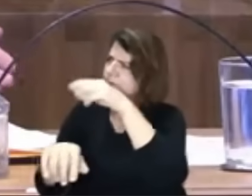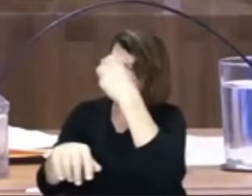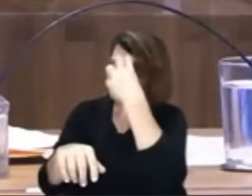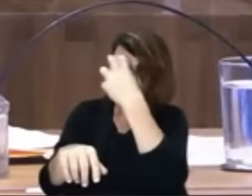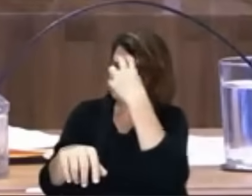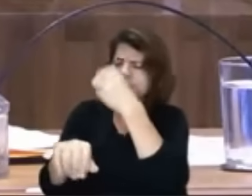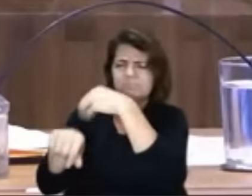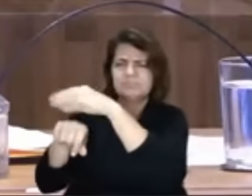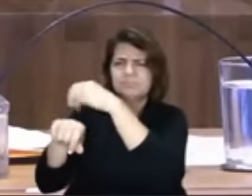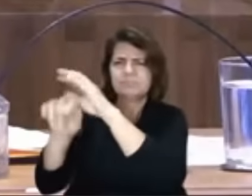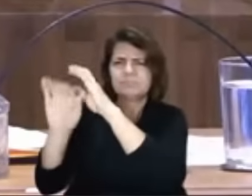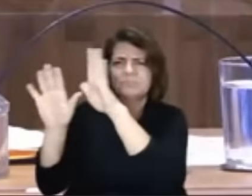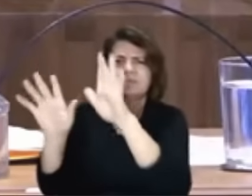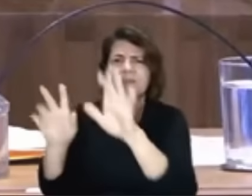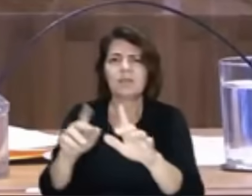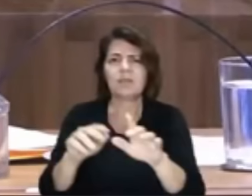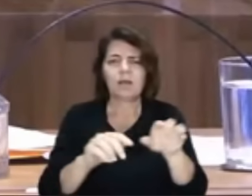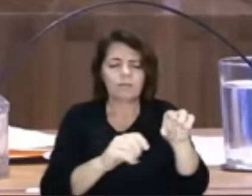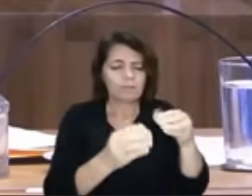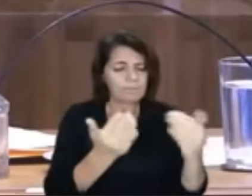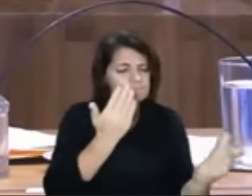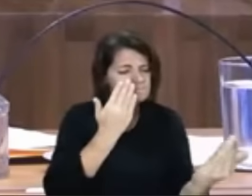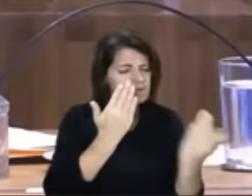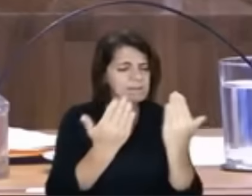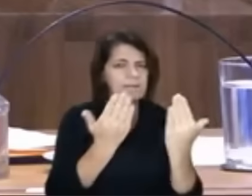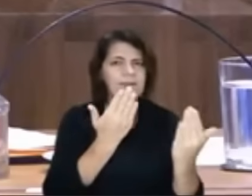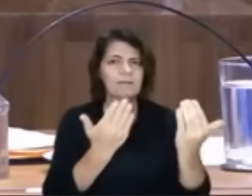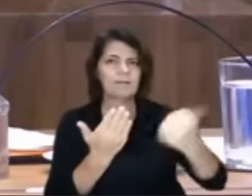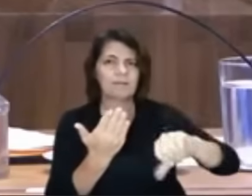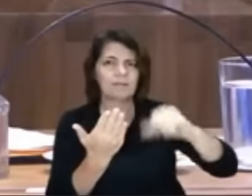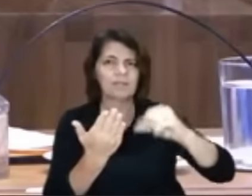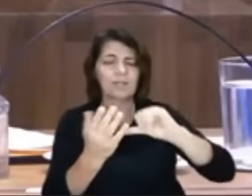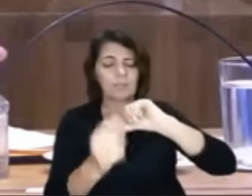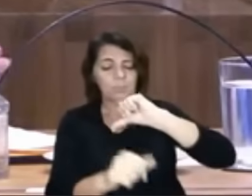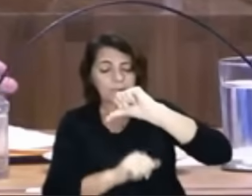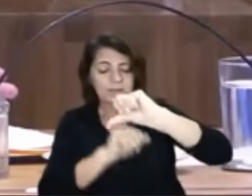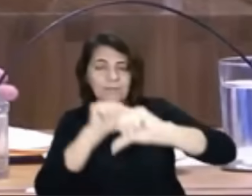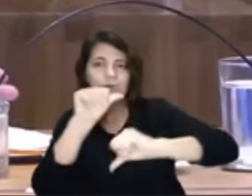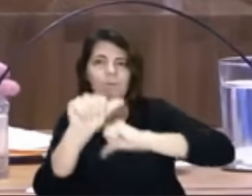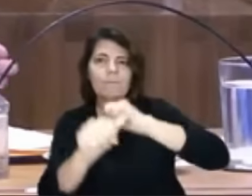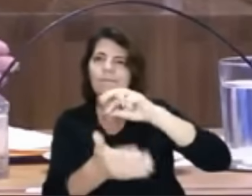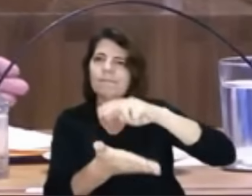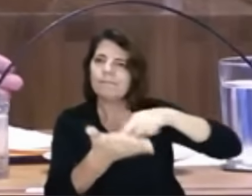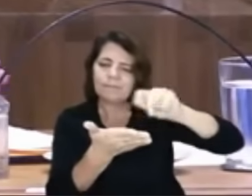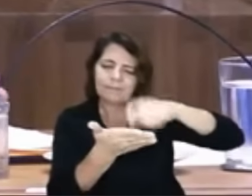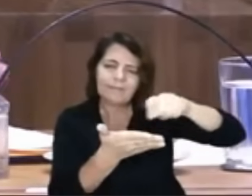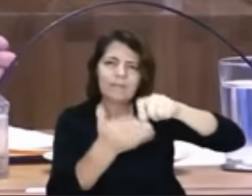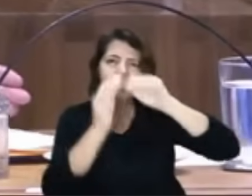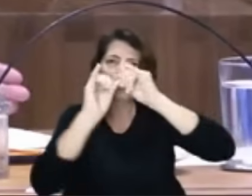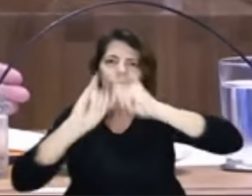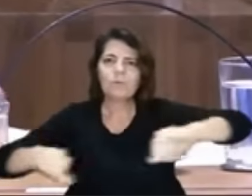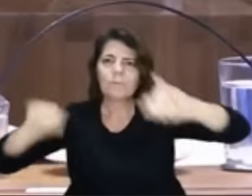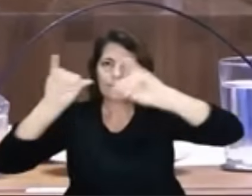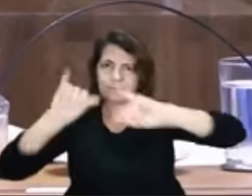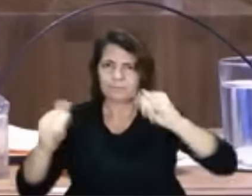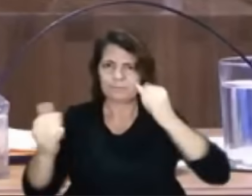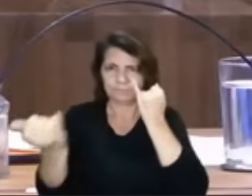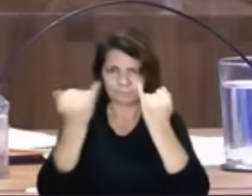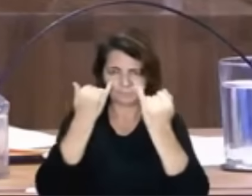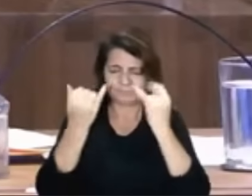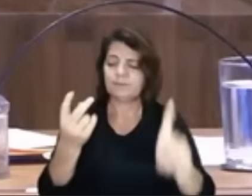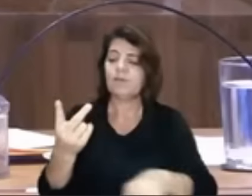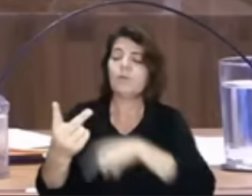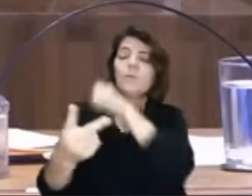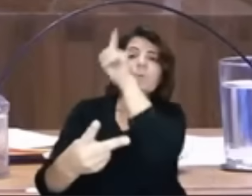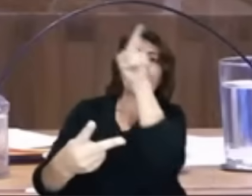verificar aquilo ali e se transformar em uma informação e nós temos uma outra que são